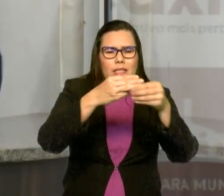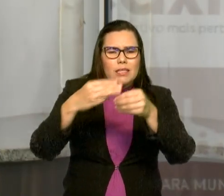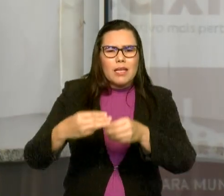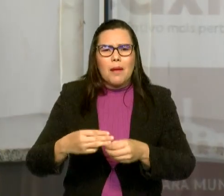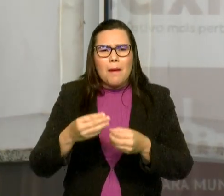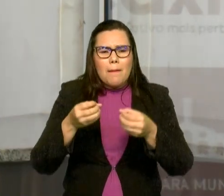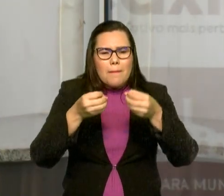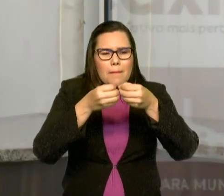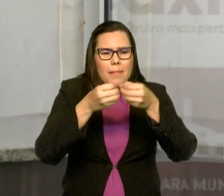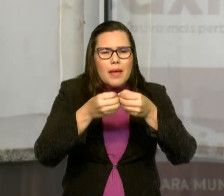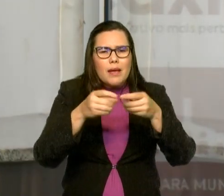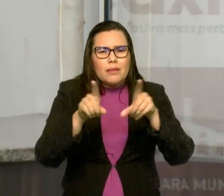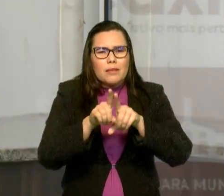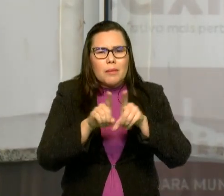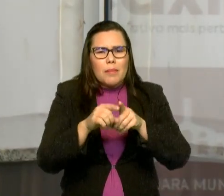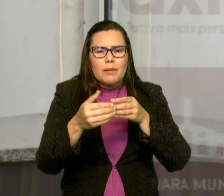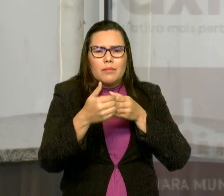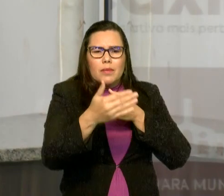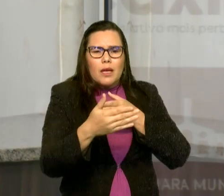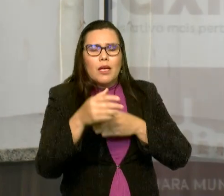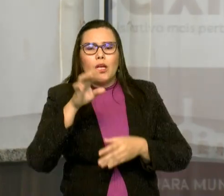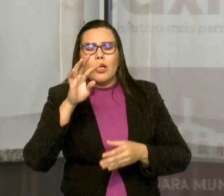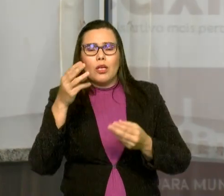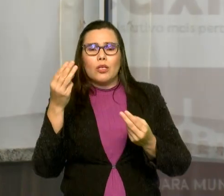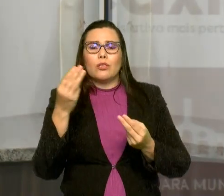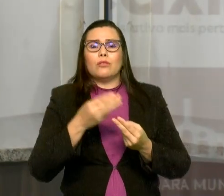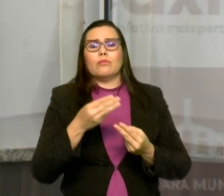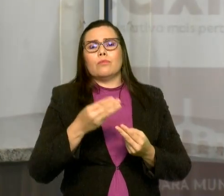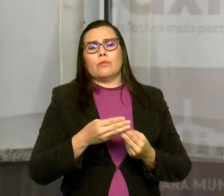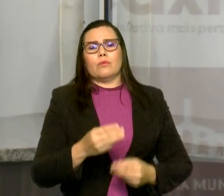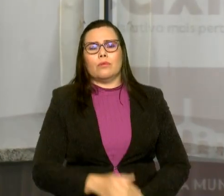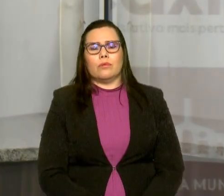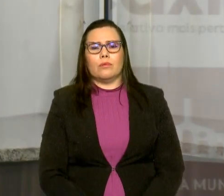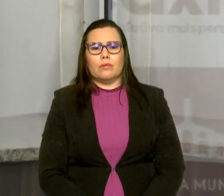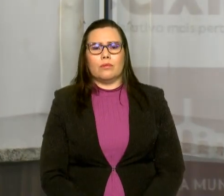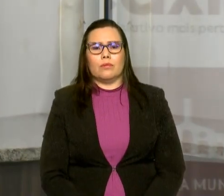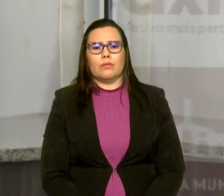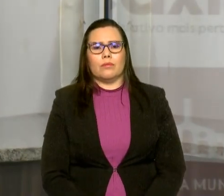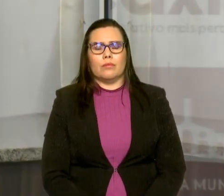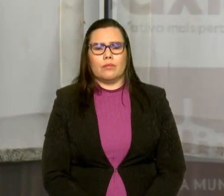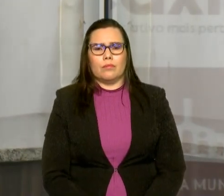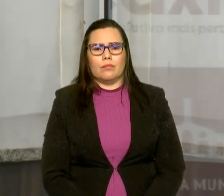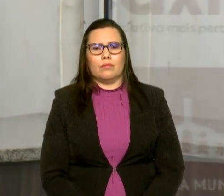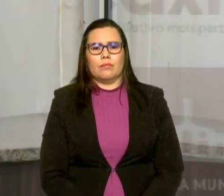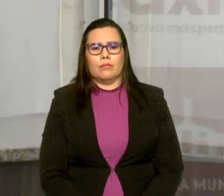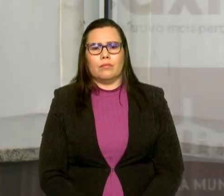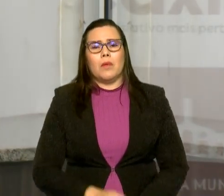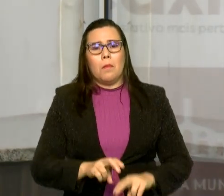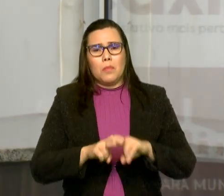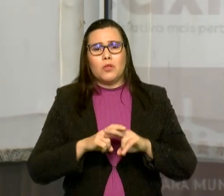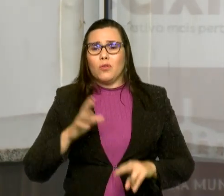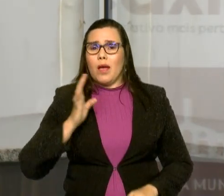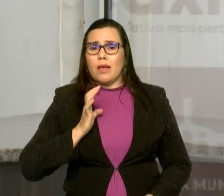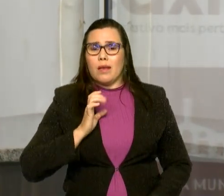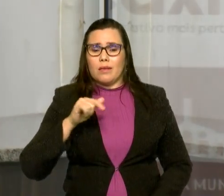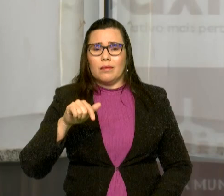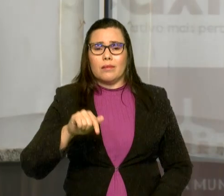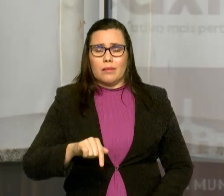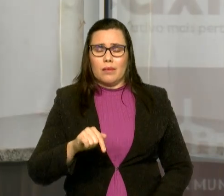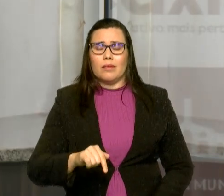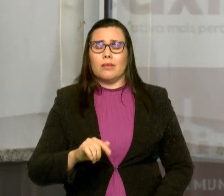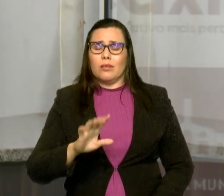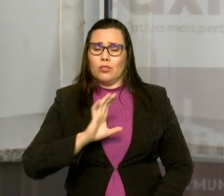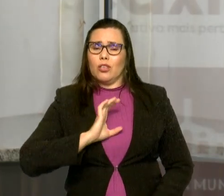do deputado Leitor, com quase 200 mil habitantes. A pujança dessa região é real. Eu quero convidar,